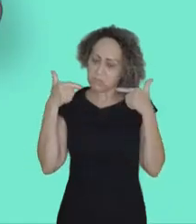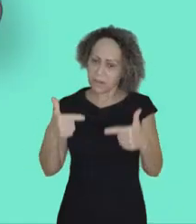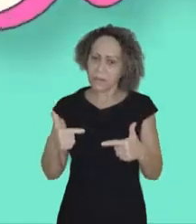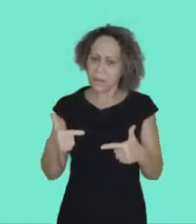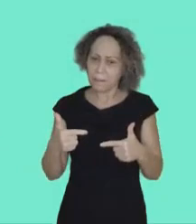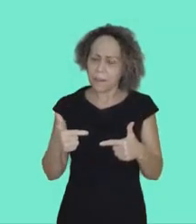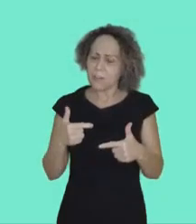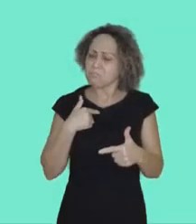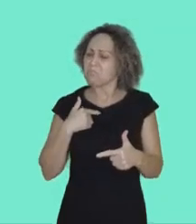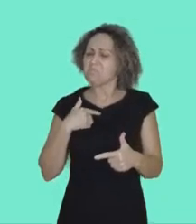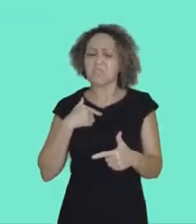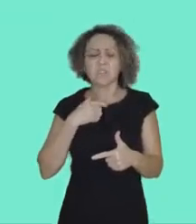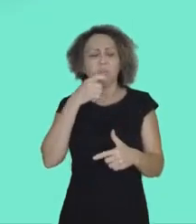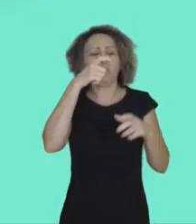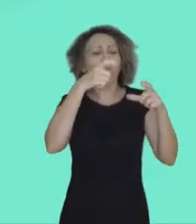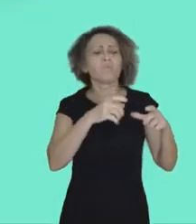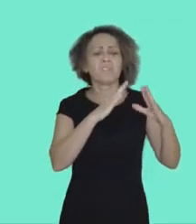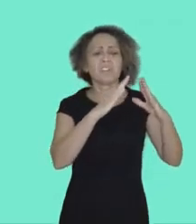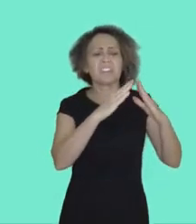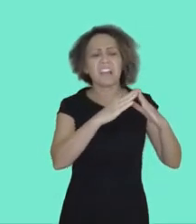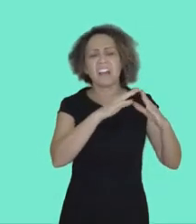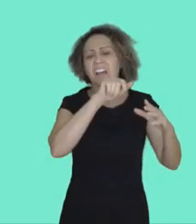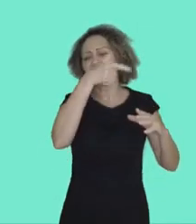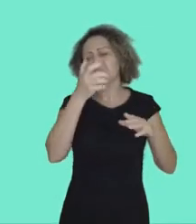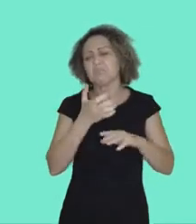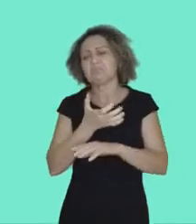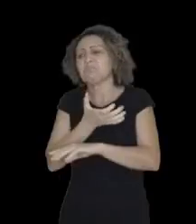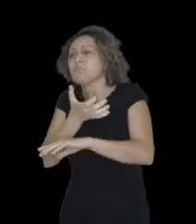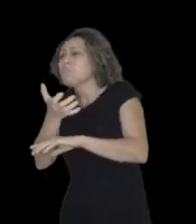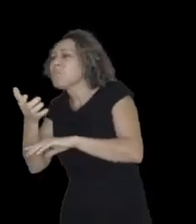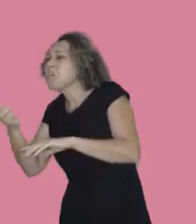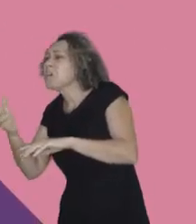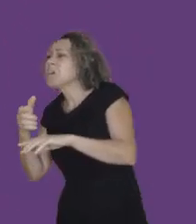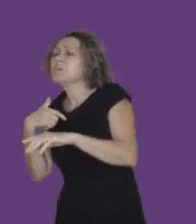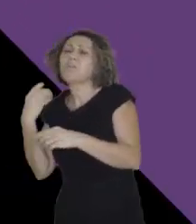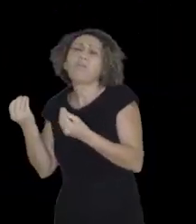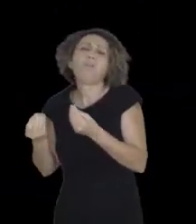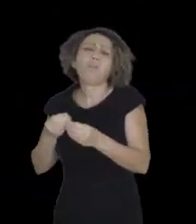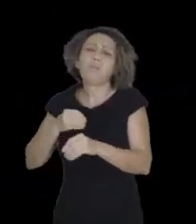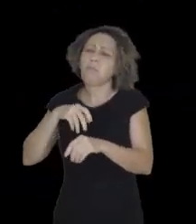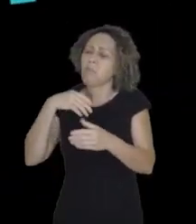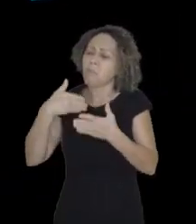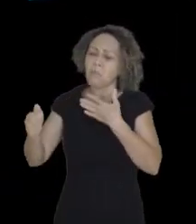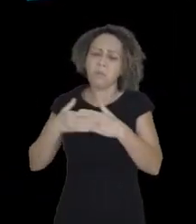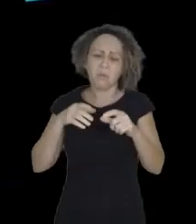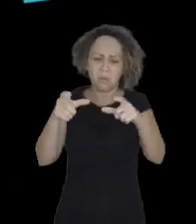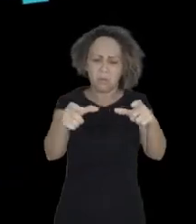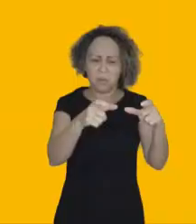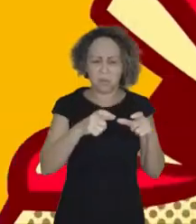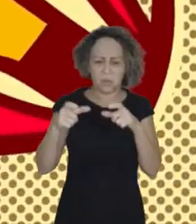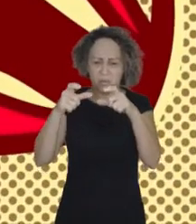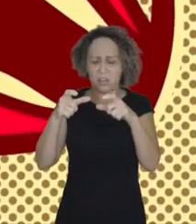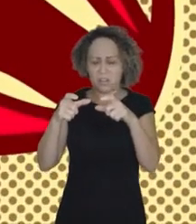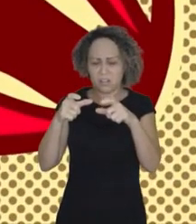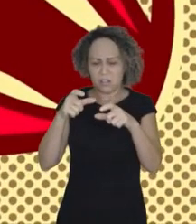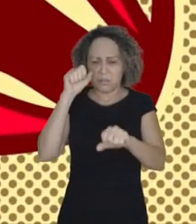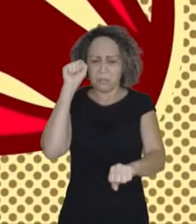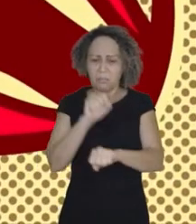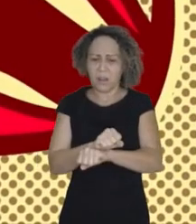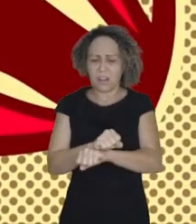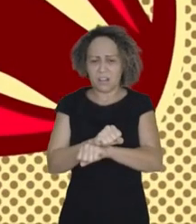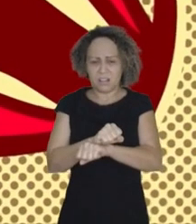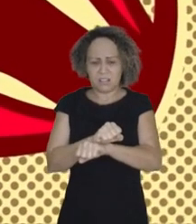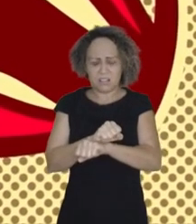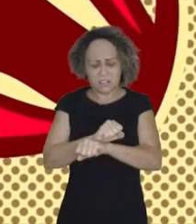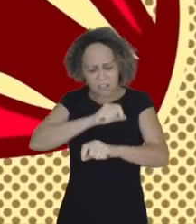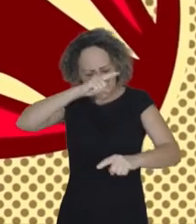Seja em casa, no campo, na rua ou na praça. Chega de mordaça,